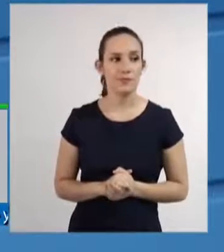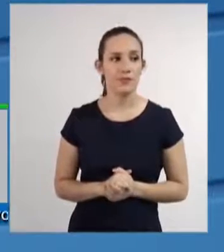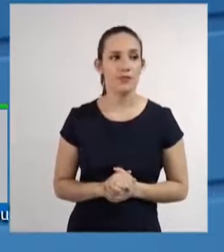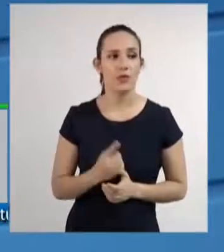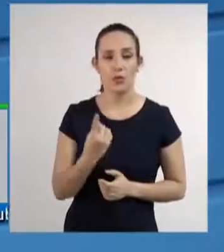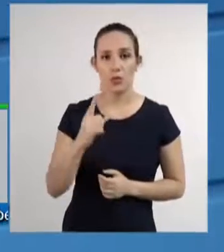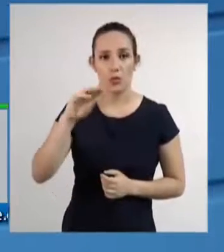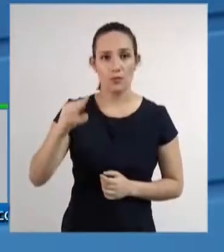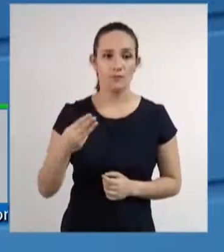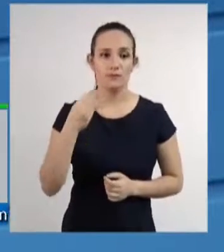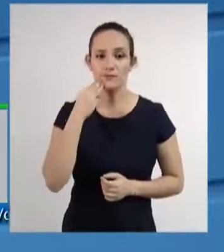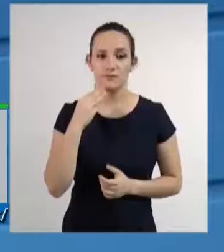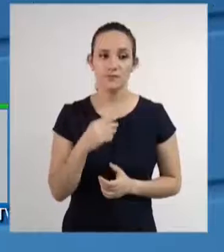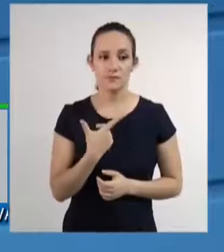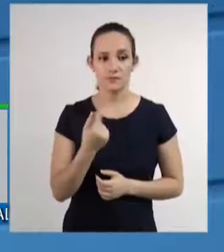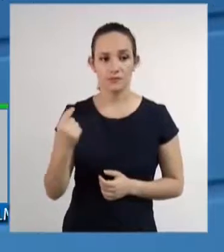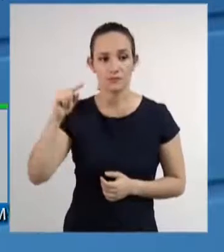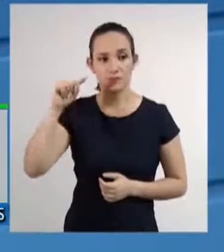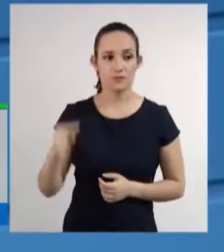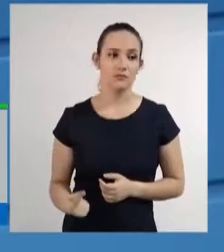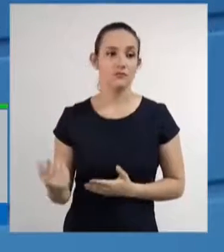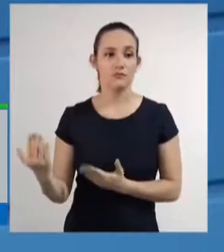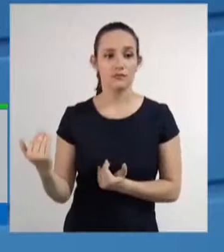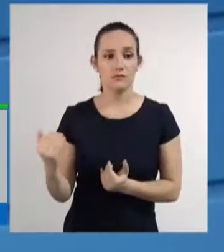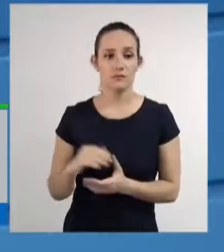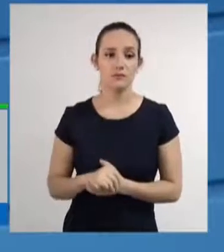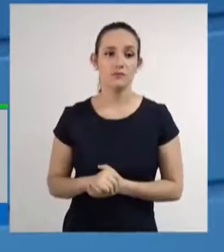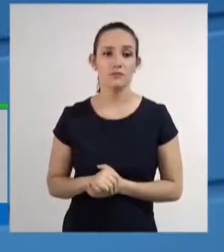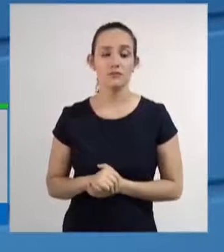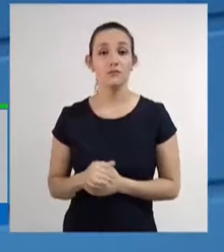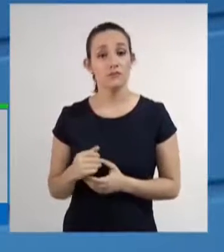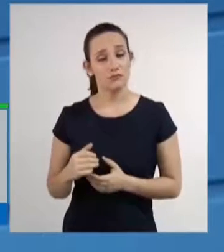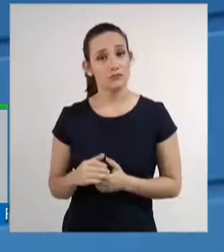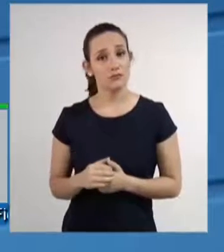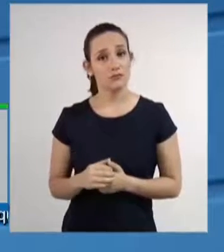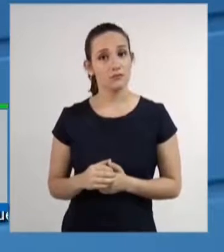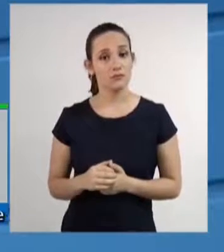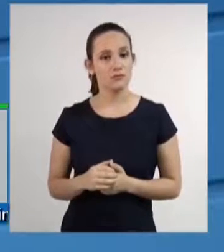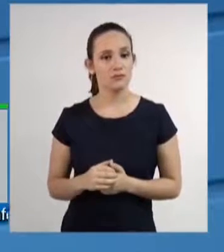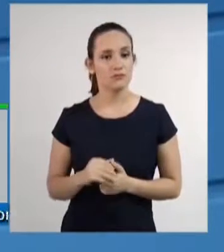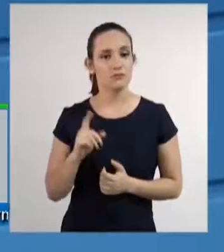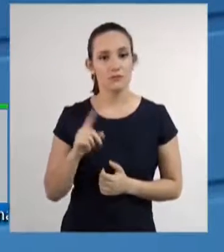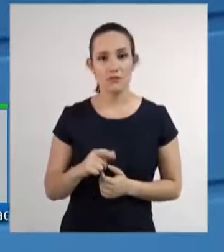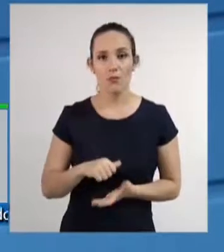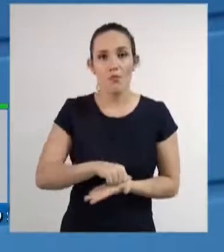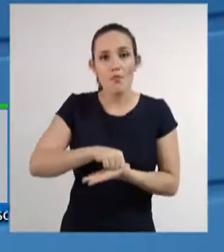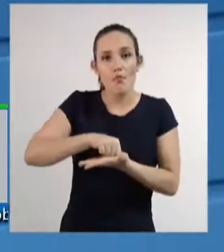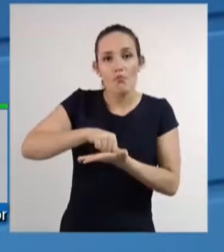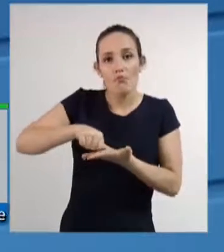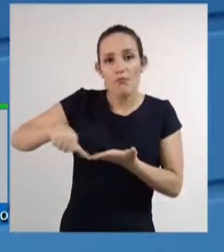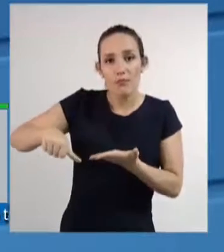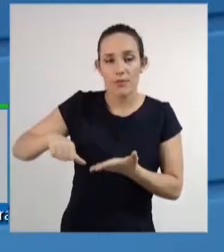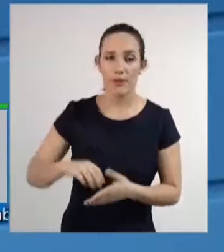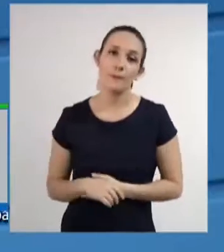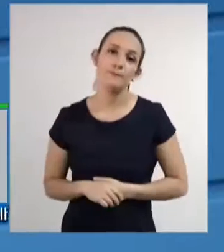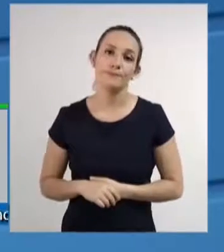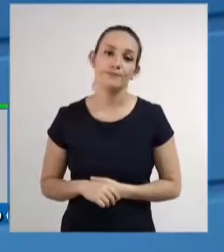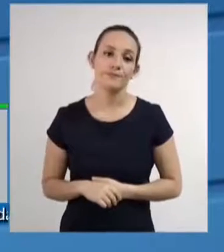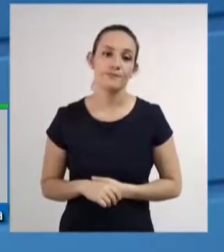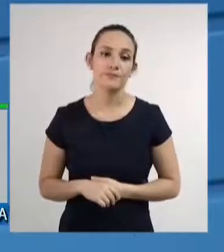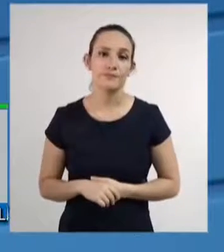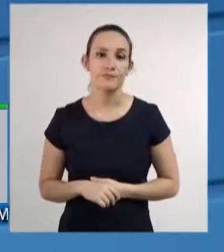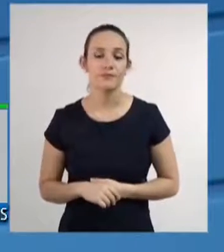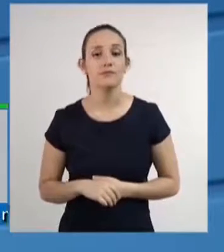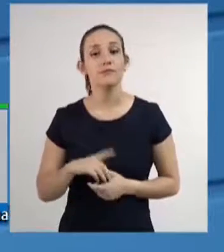1 milhão e 200 mil de jovens brasileiros são analfabetos. Pesquisa do